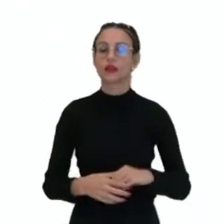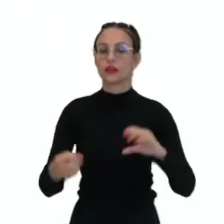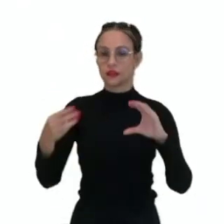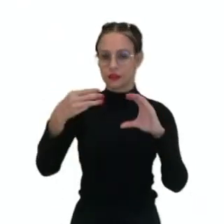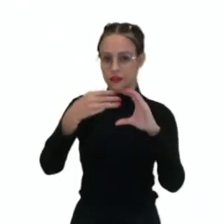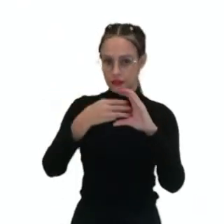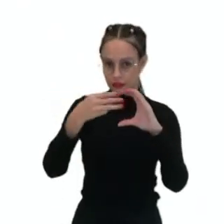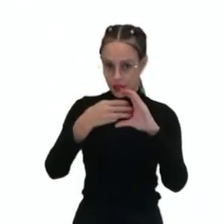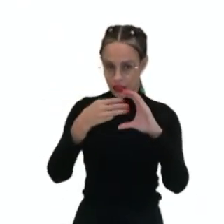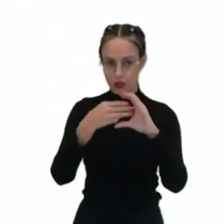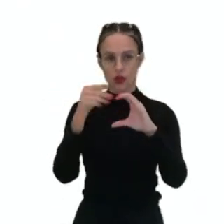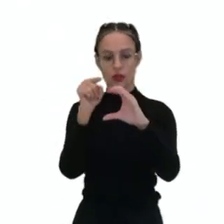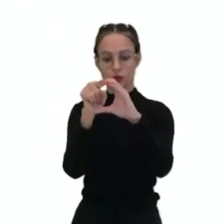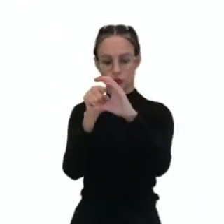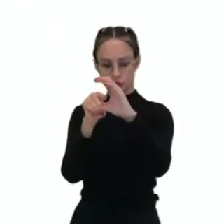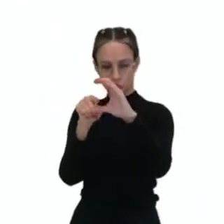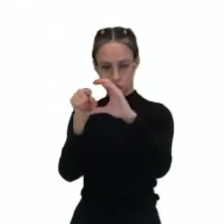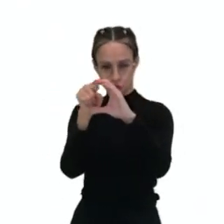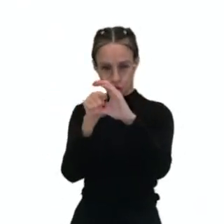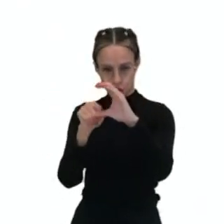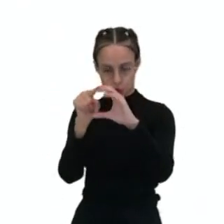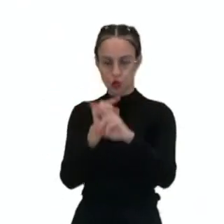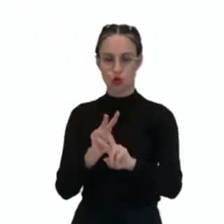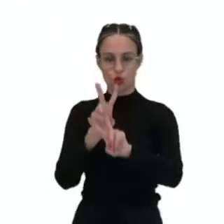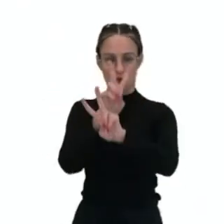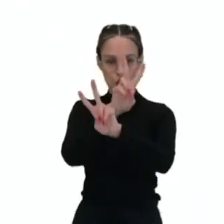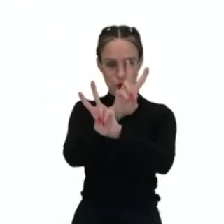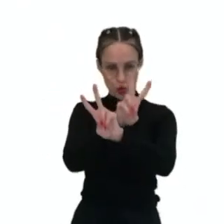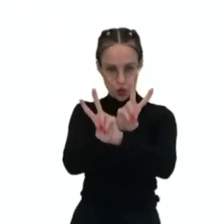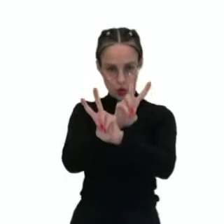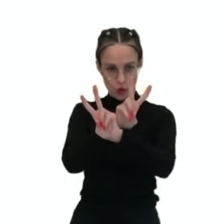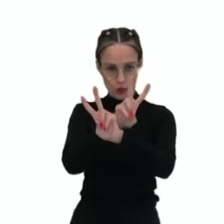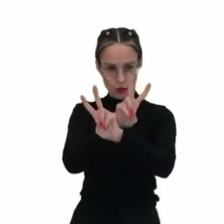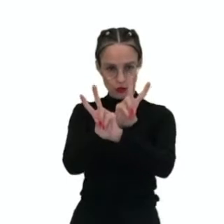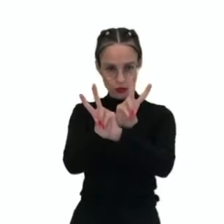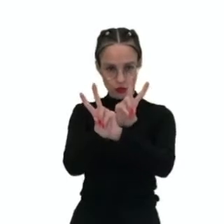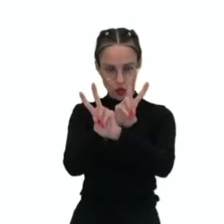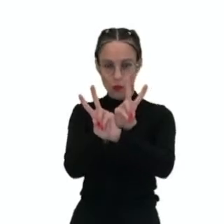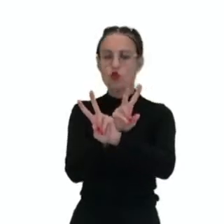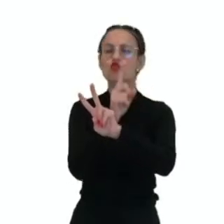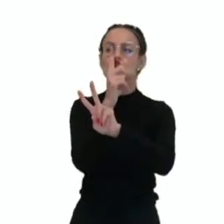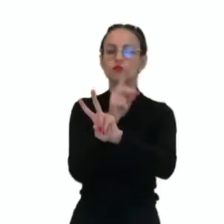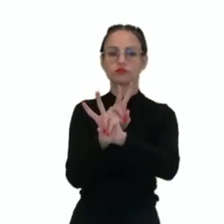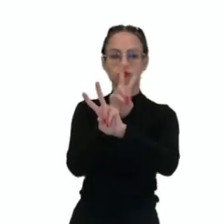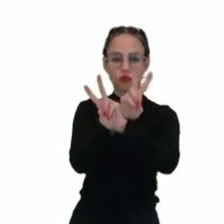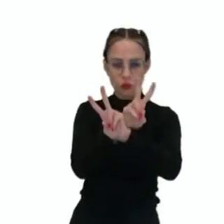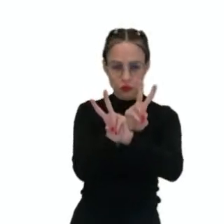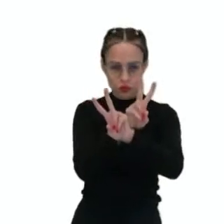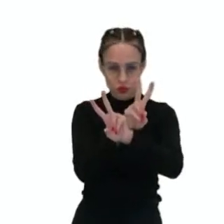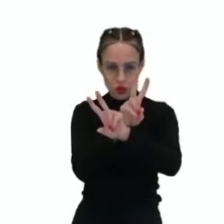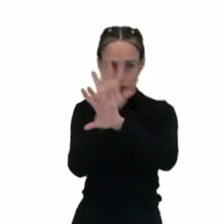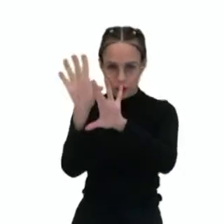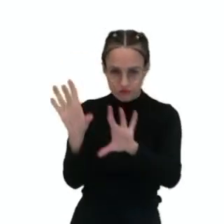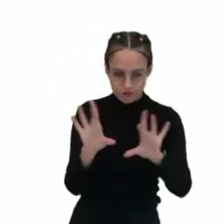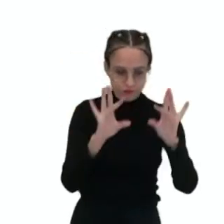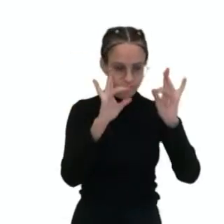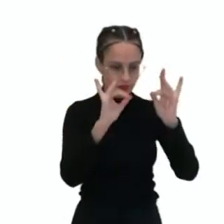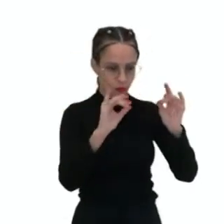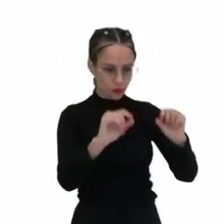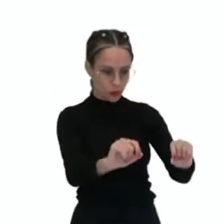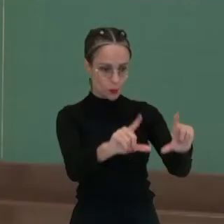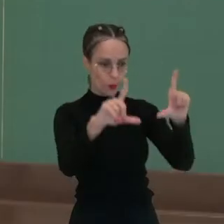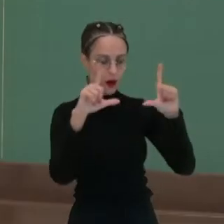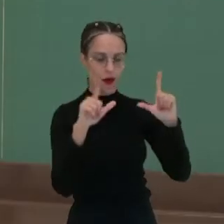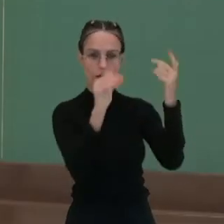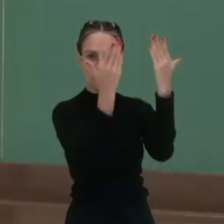célula, o núcleo, o cromossomo. Pegamos um cromossomo só e vamos analisar este cromossomo.